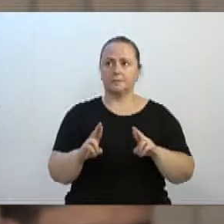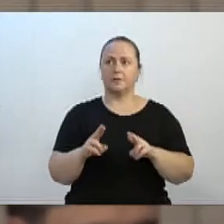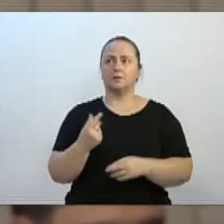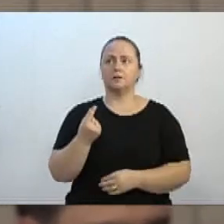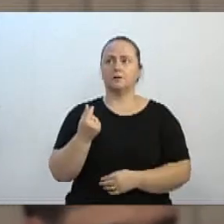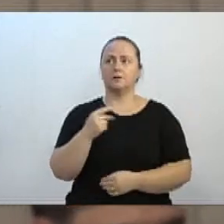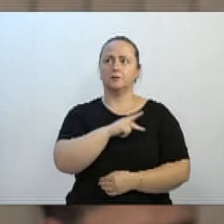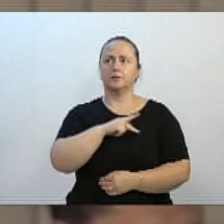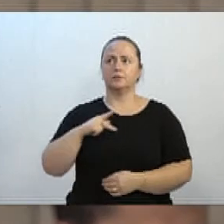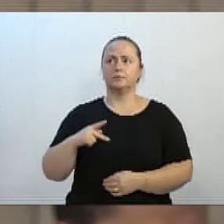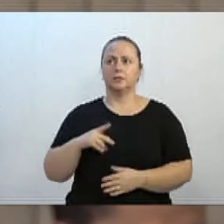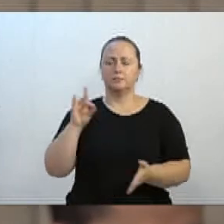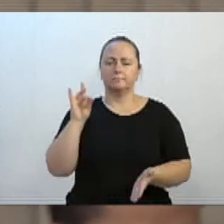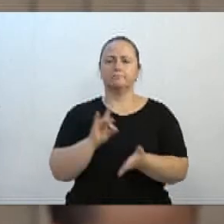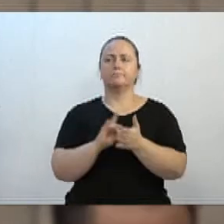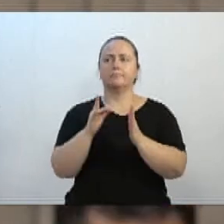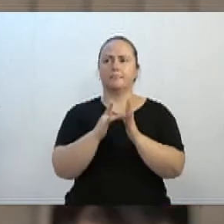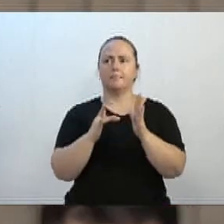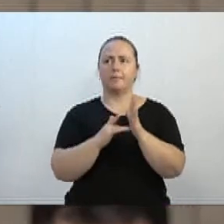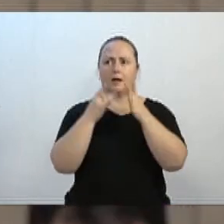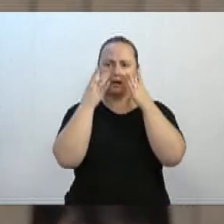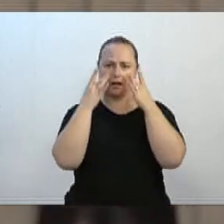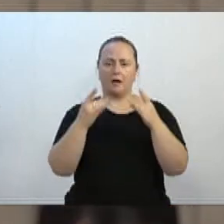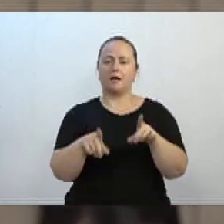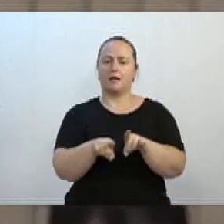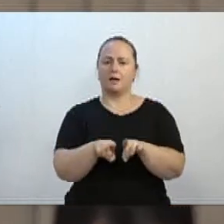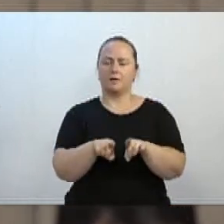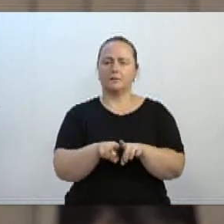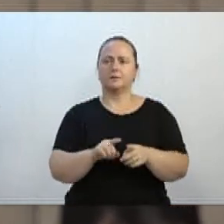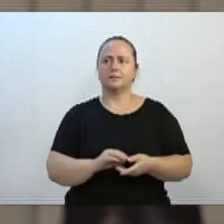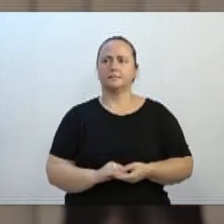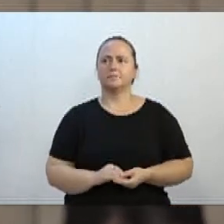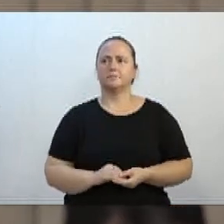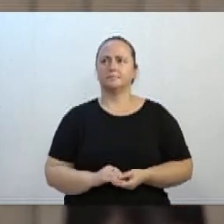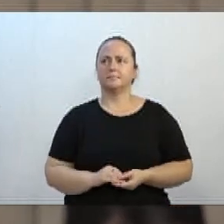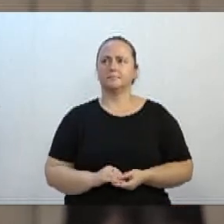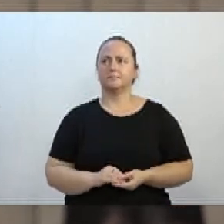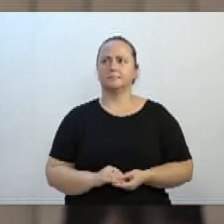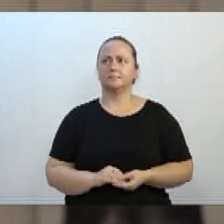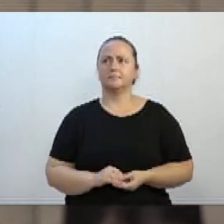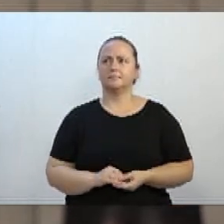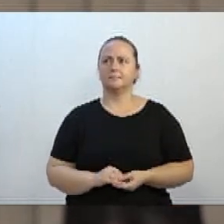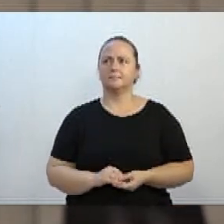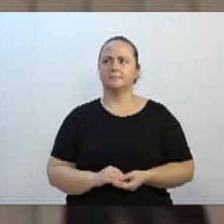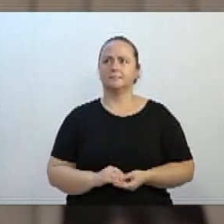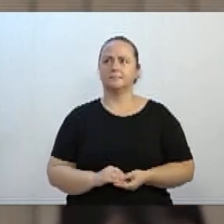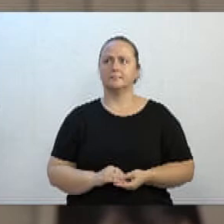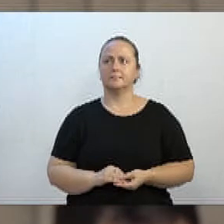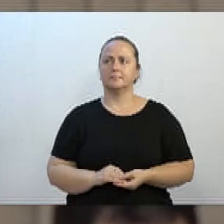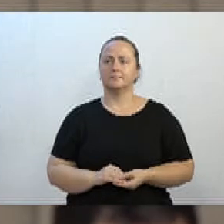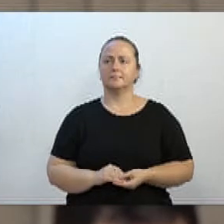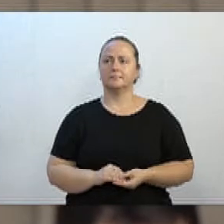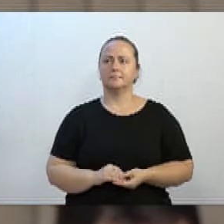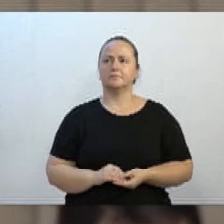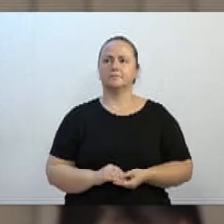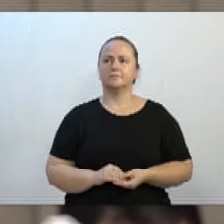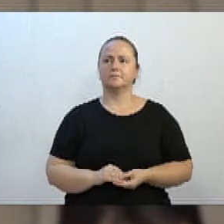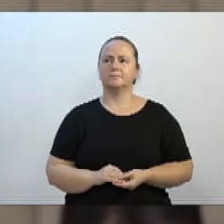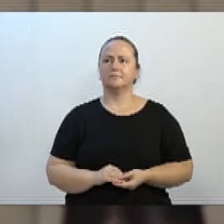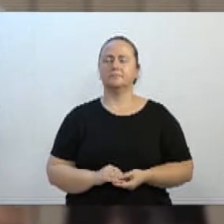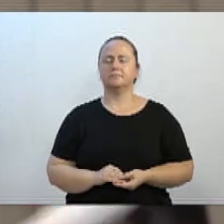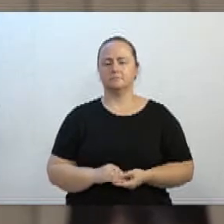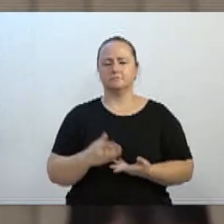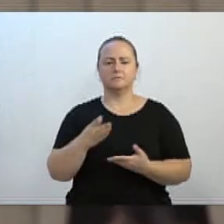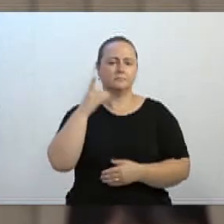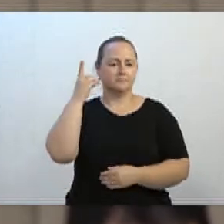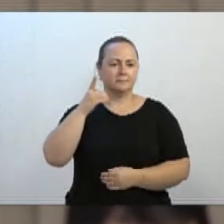sempre uma pauta que tem a minha atenção. Quero só registrar que a diferença, vereador Diego, claro, o deputado Gilson vem